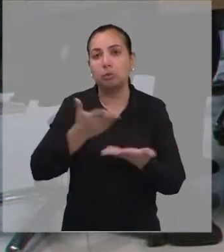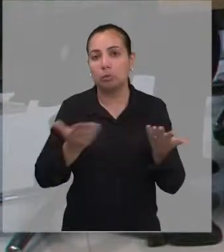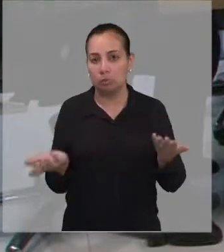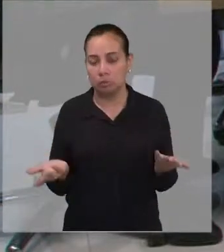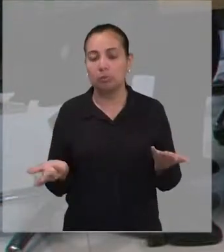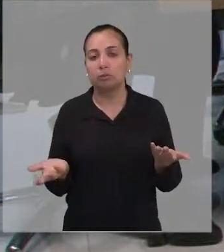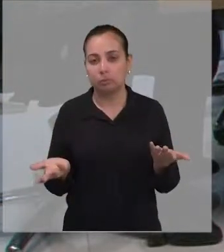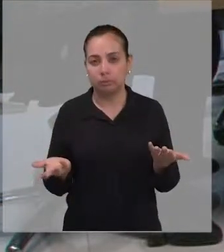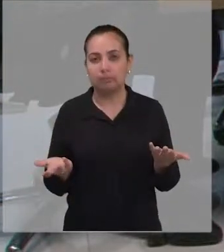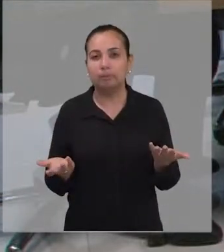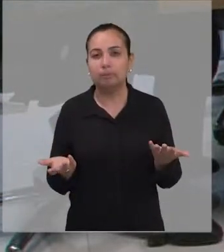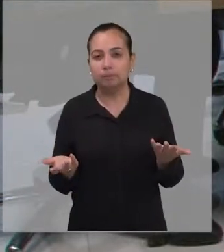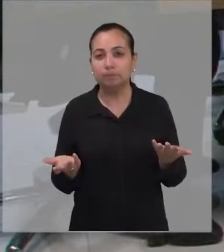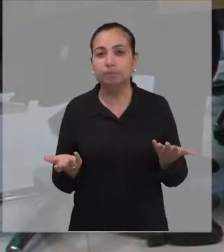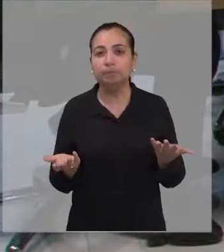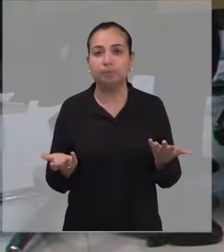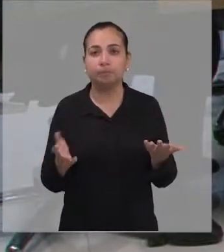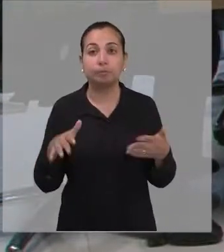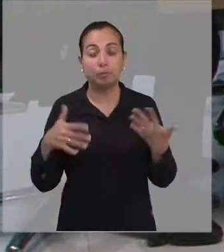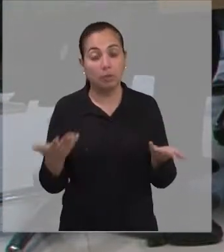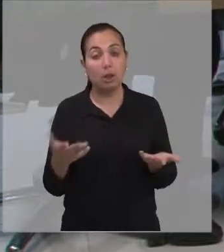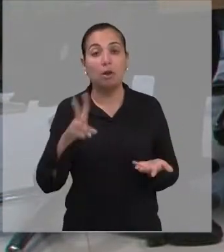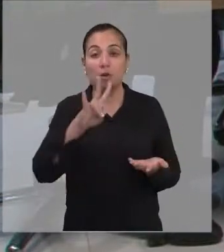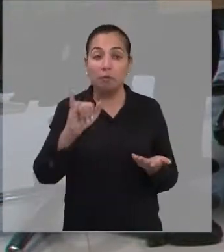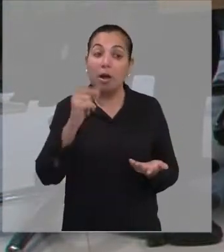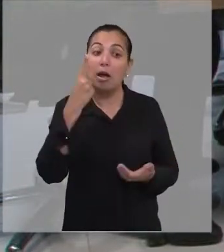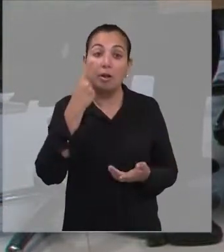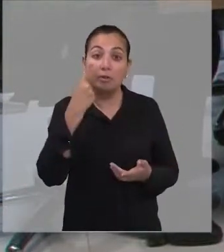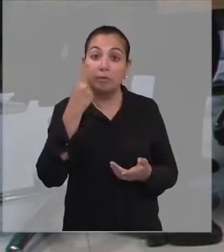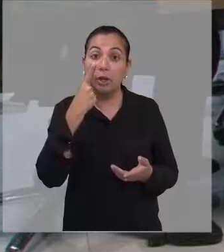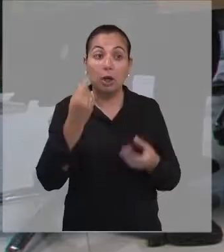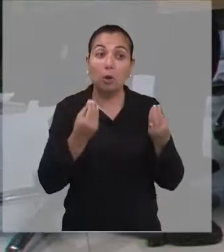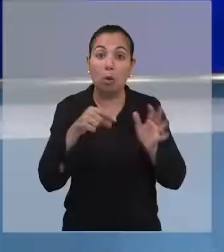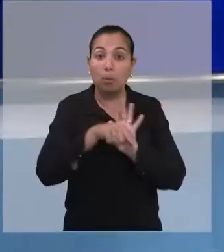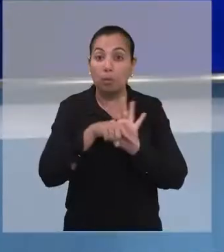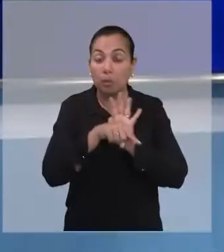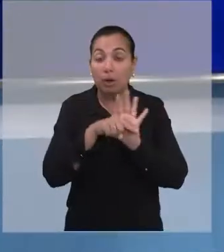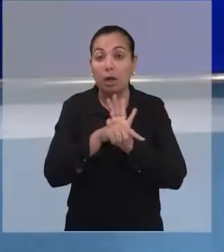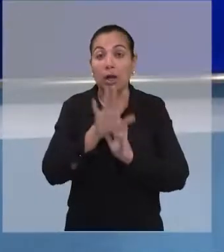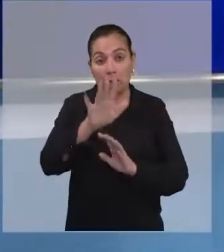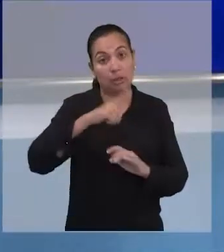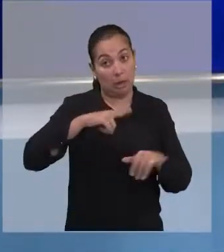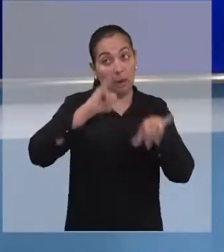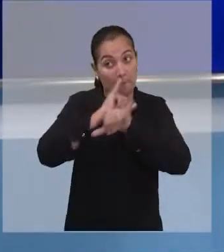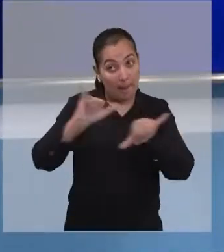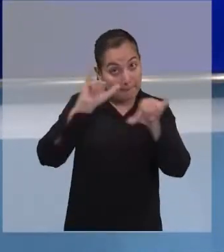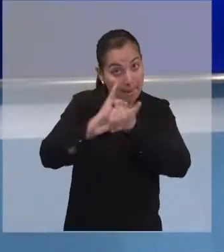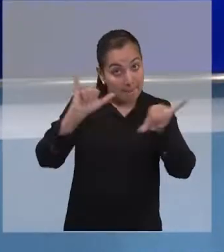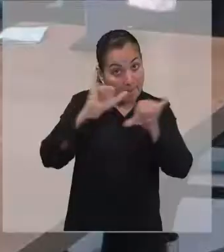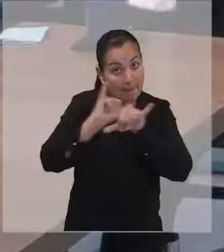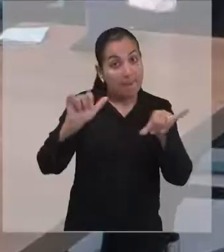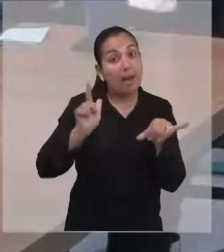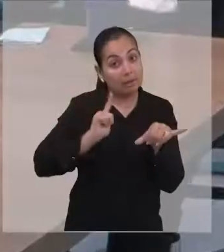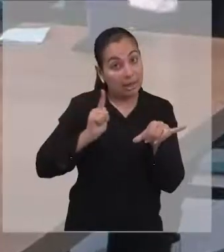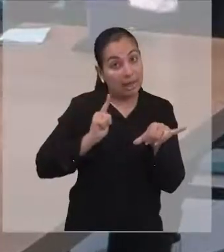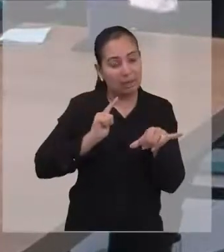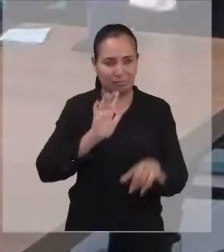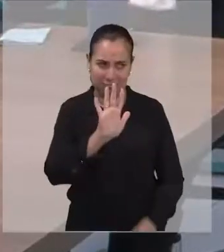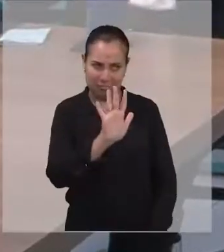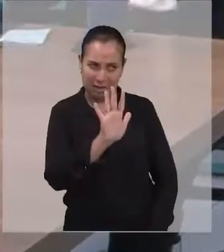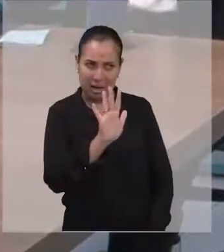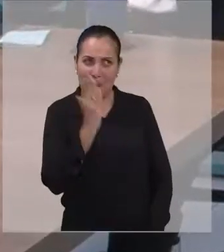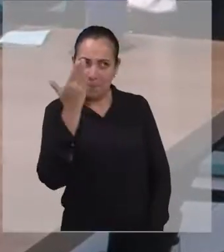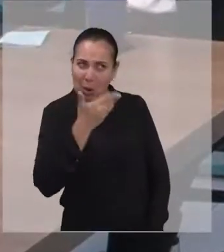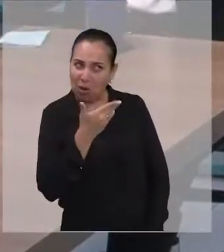Sim. Aí é uma discussão que vai ser apurada. Né? As evidências, pelo que está publicado, sim. Né? Evidências? Evidências? Eu não